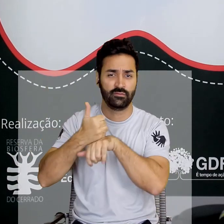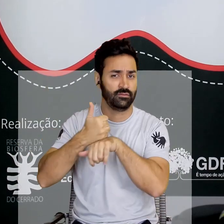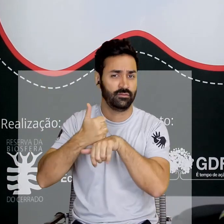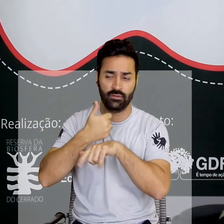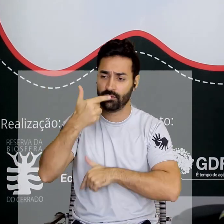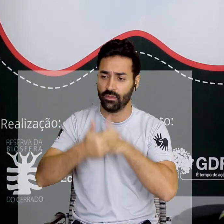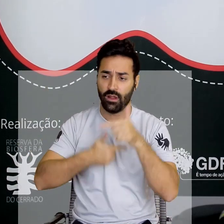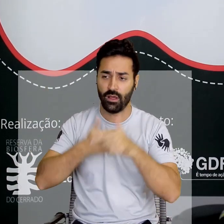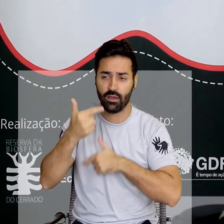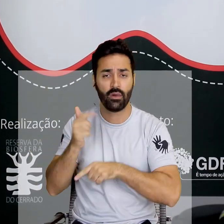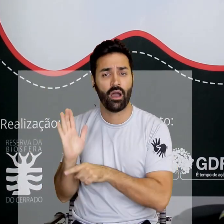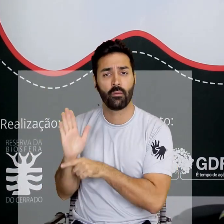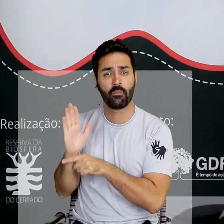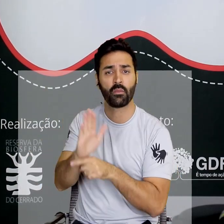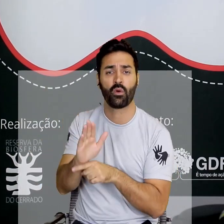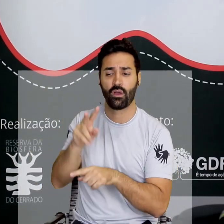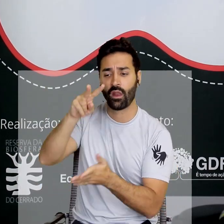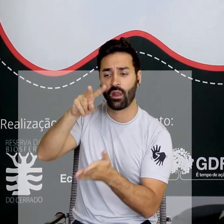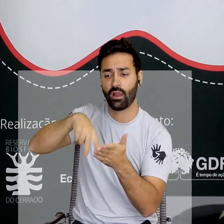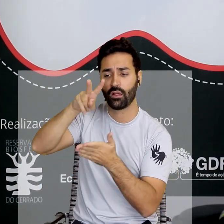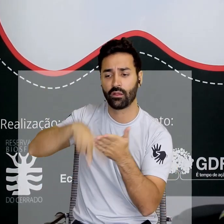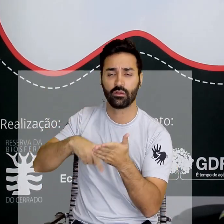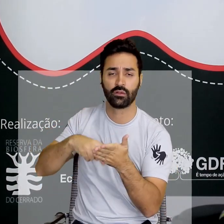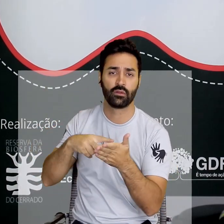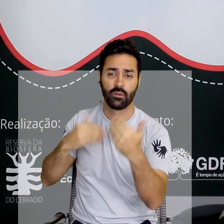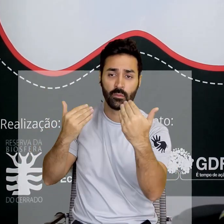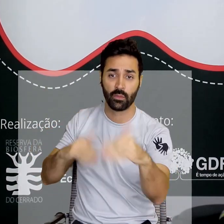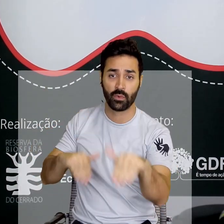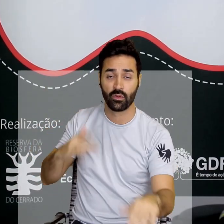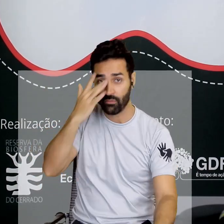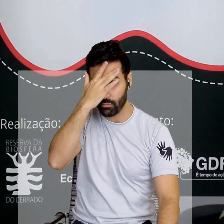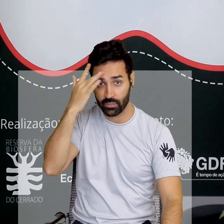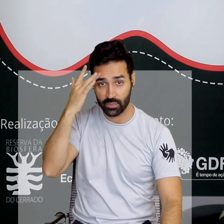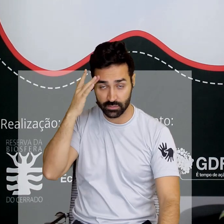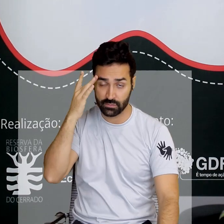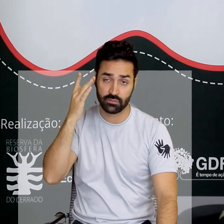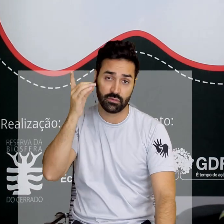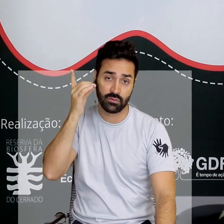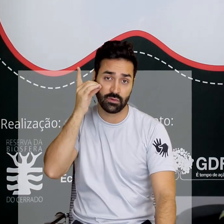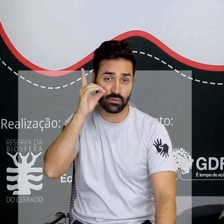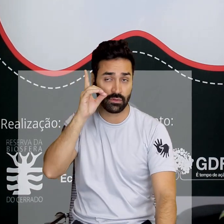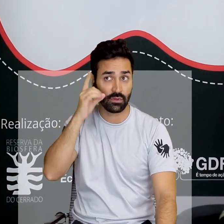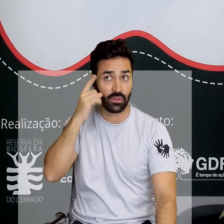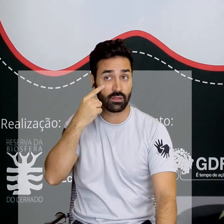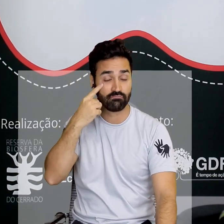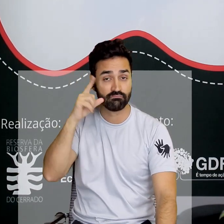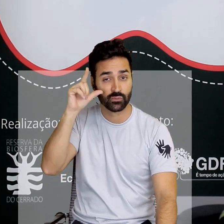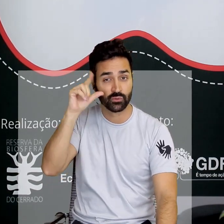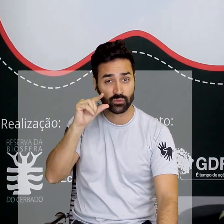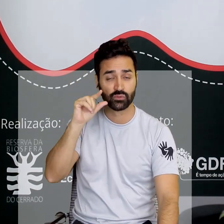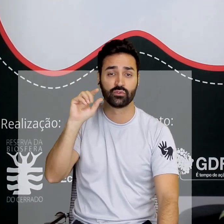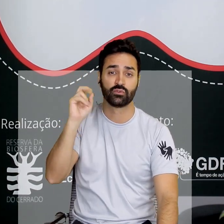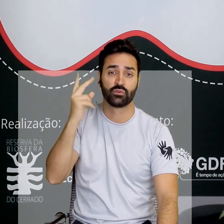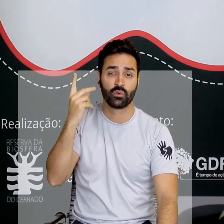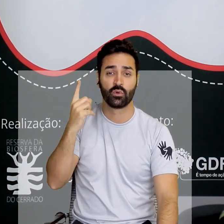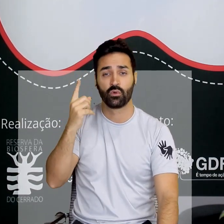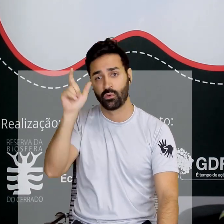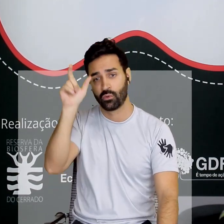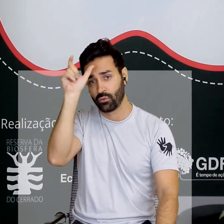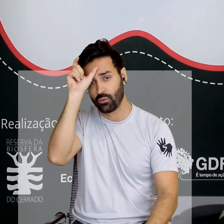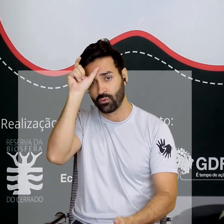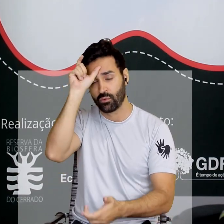atua para a leitura de provas para pessoas que têm deficiência visual ou que têm dislexia, que